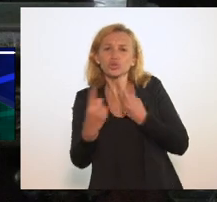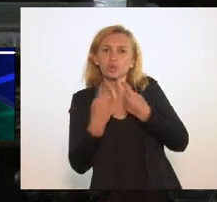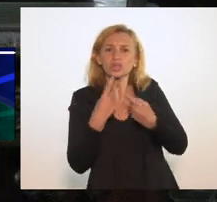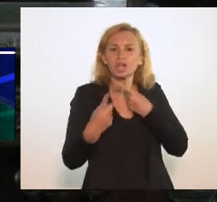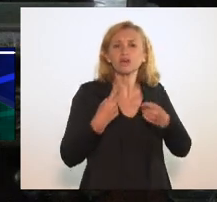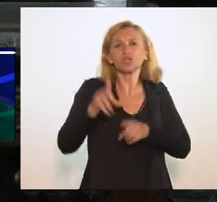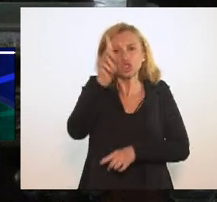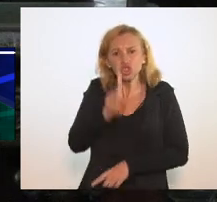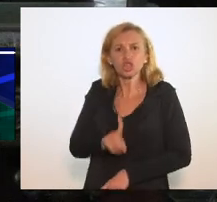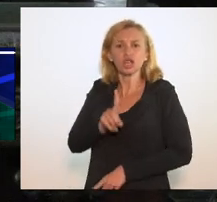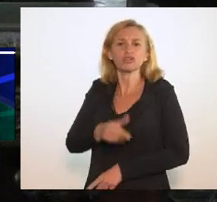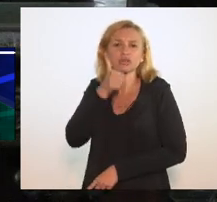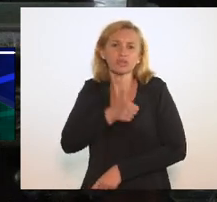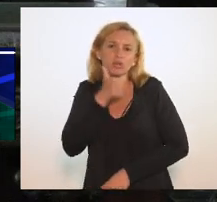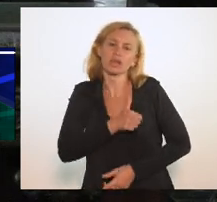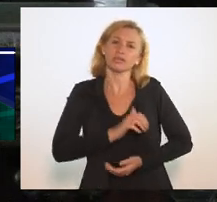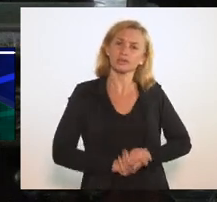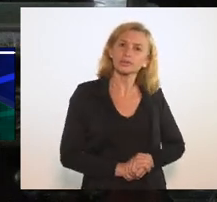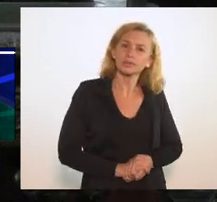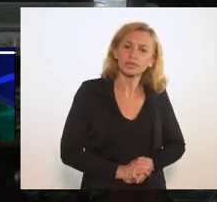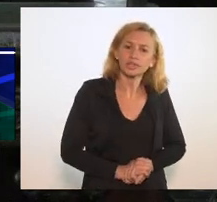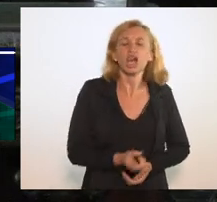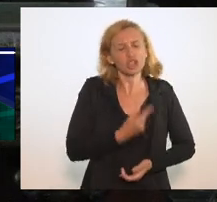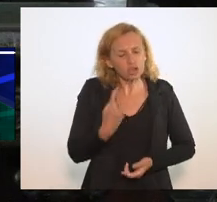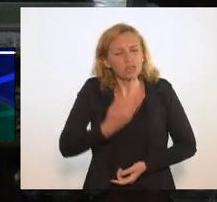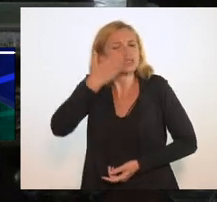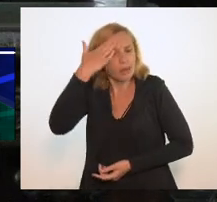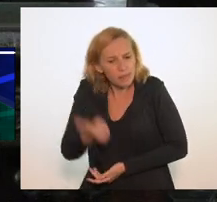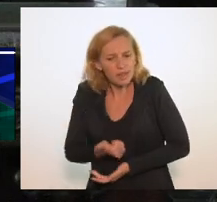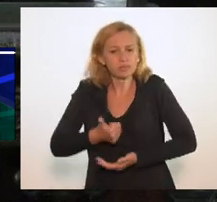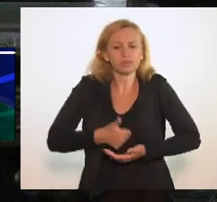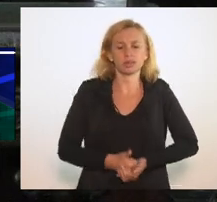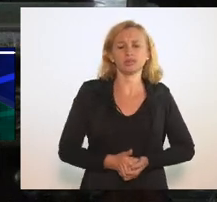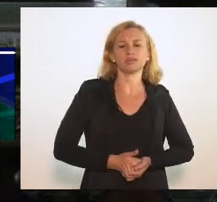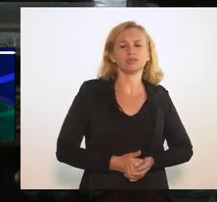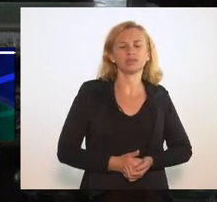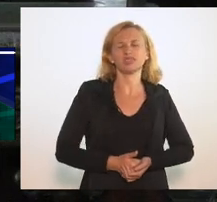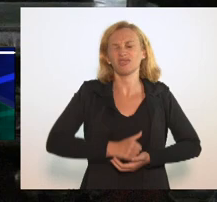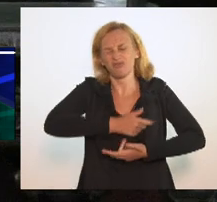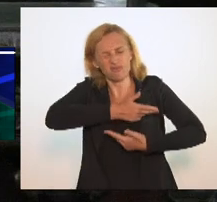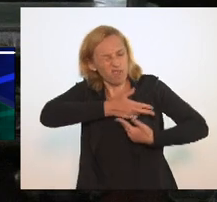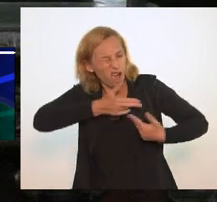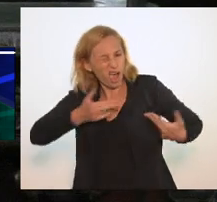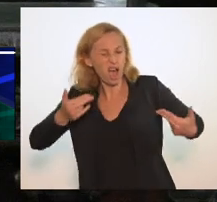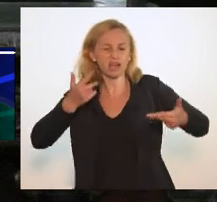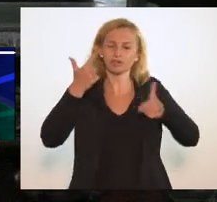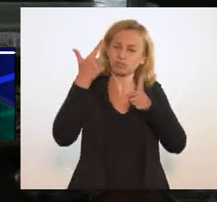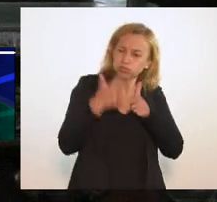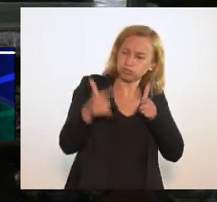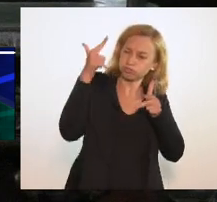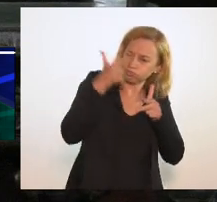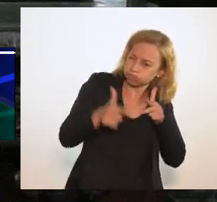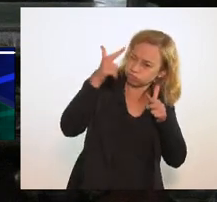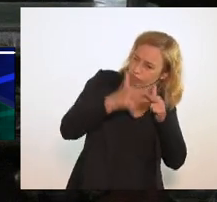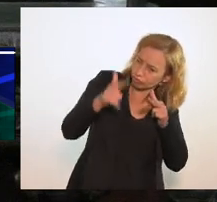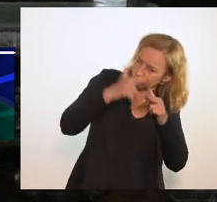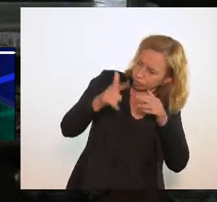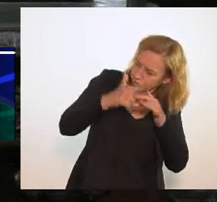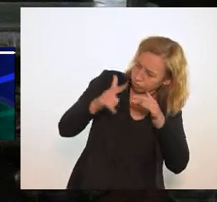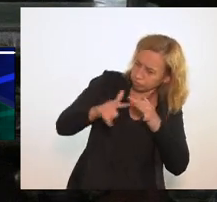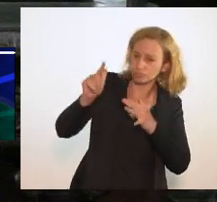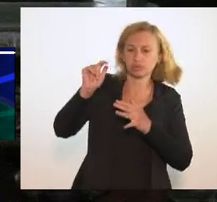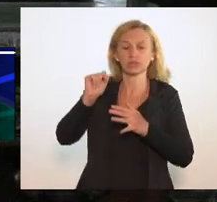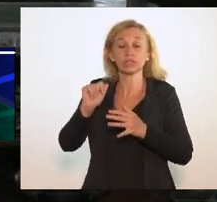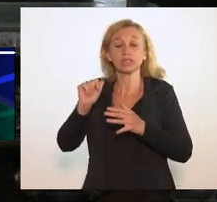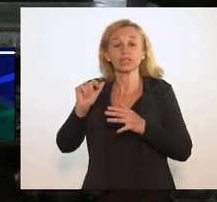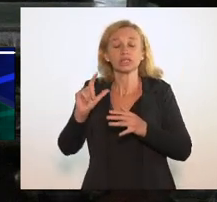nos direitos das mulheres. A gente sabe que muitos dos problemas passam